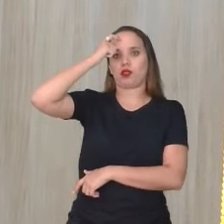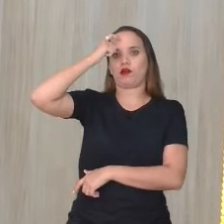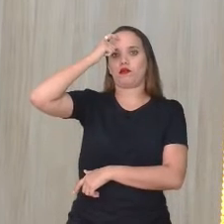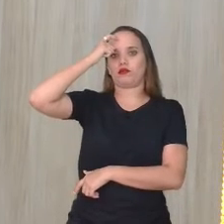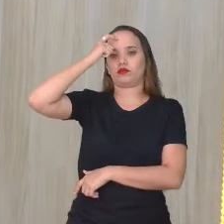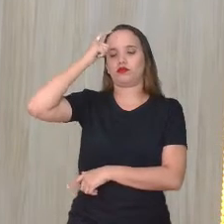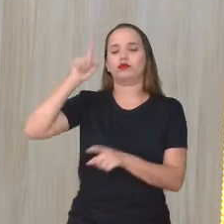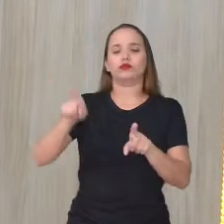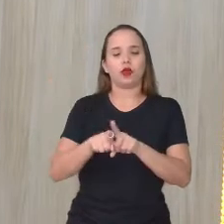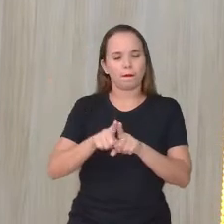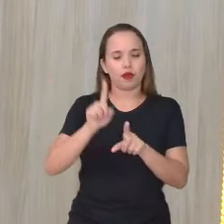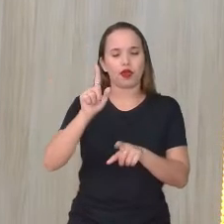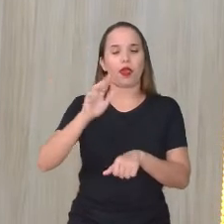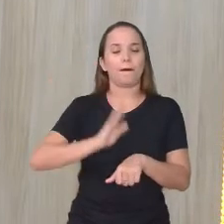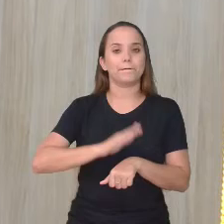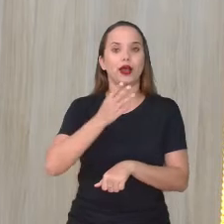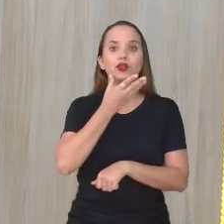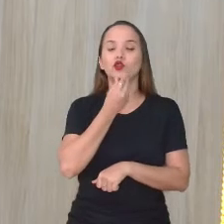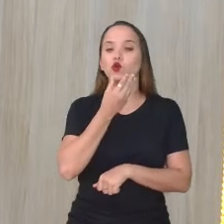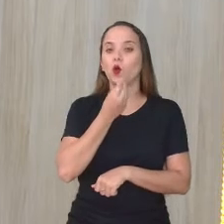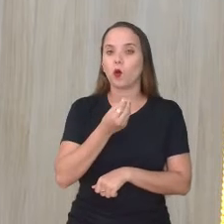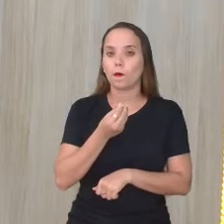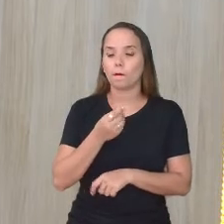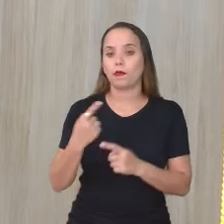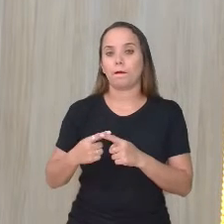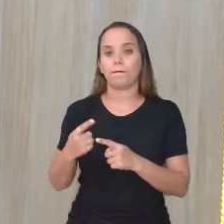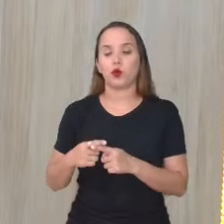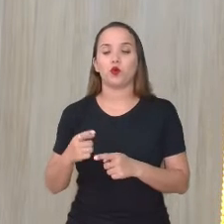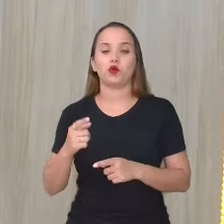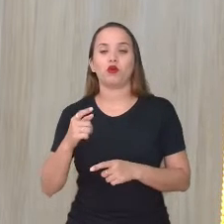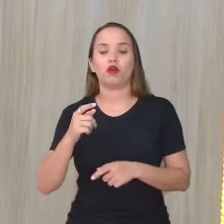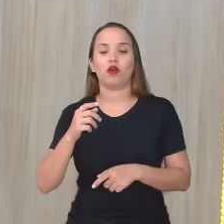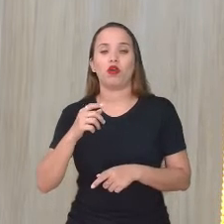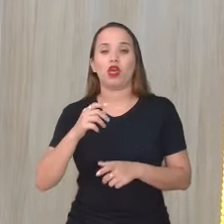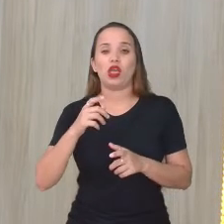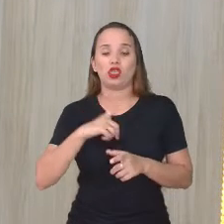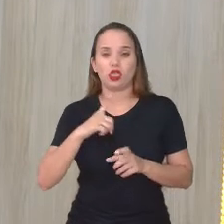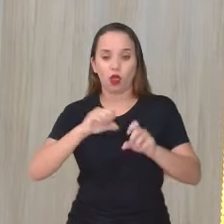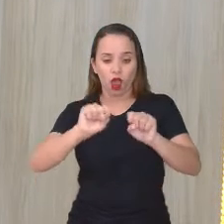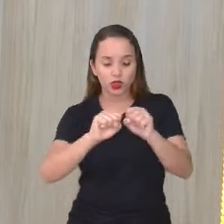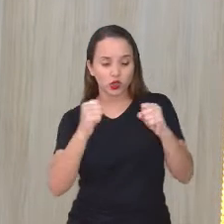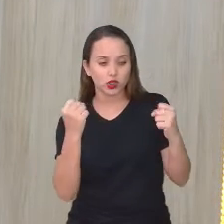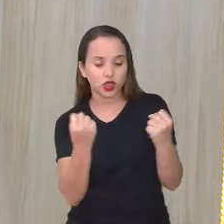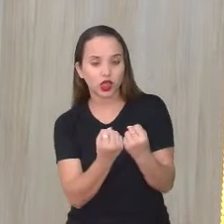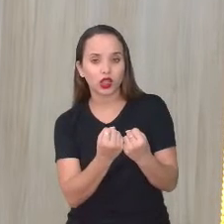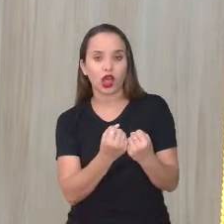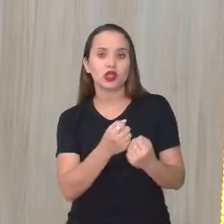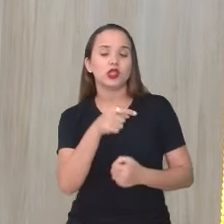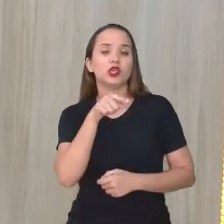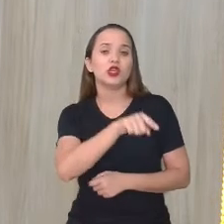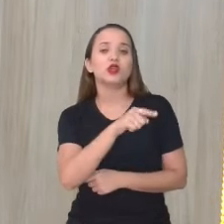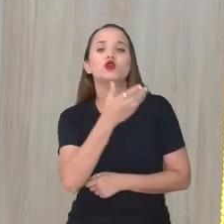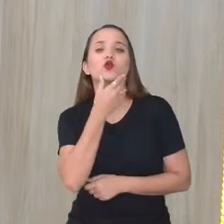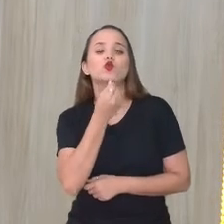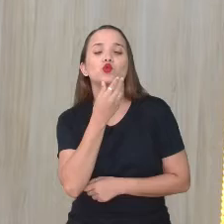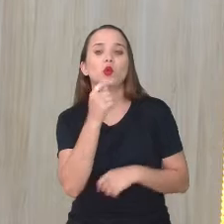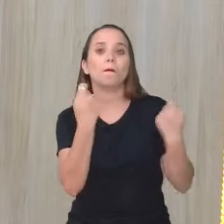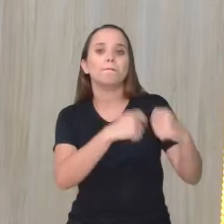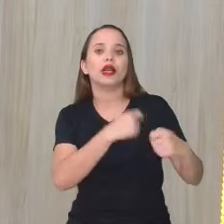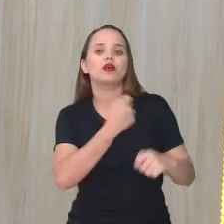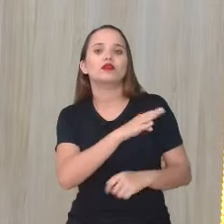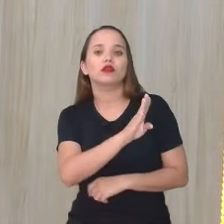mulheres, justamente por uma sociedade de silenciamento às emoções masculinas. Por